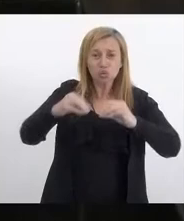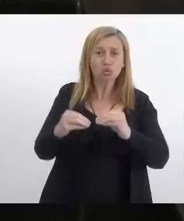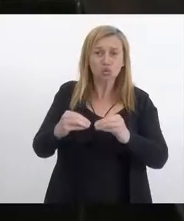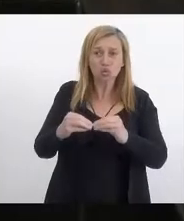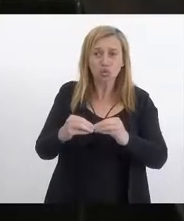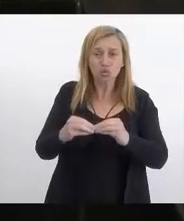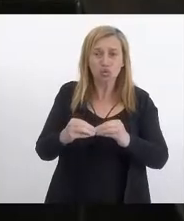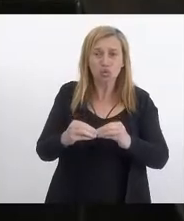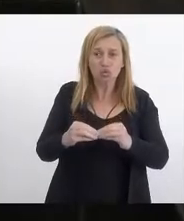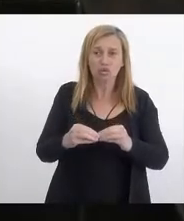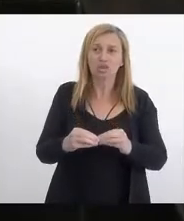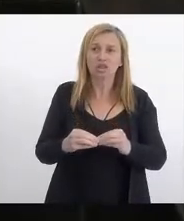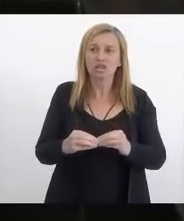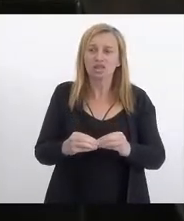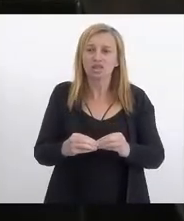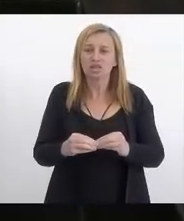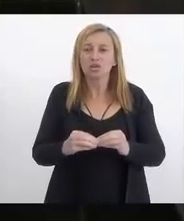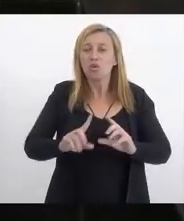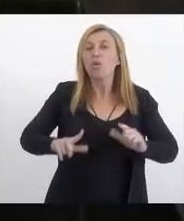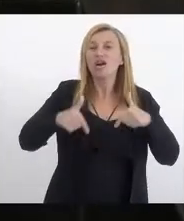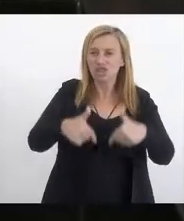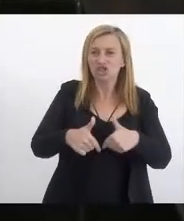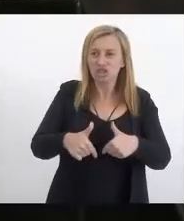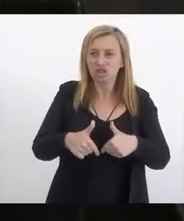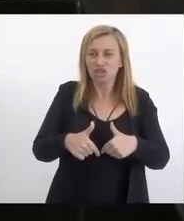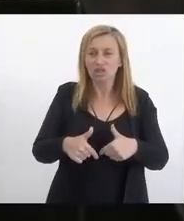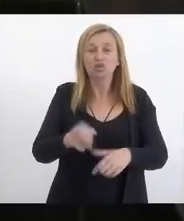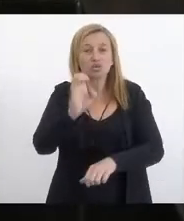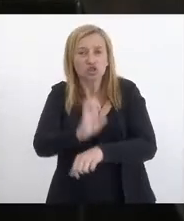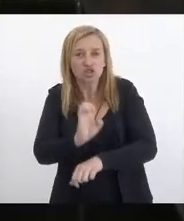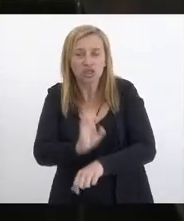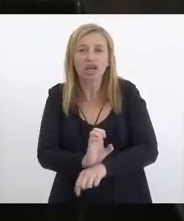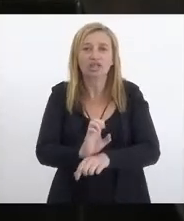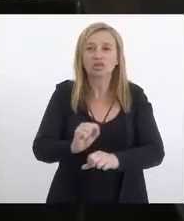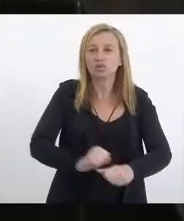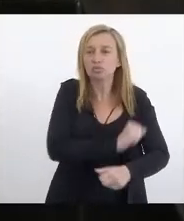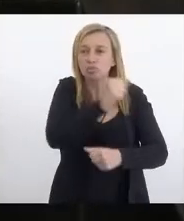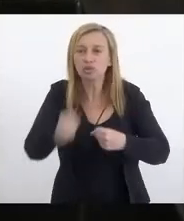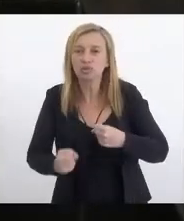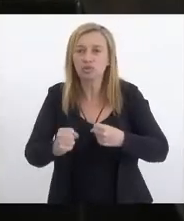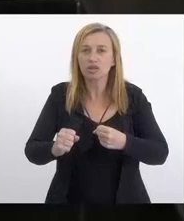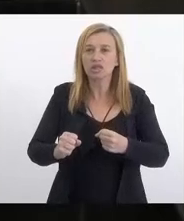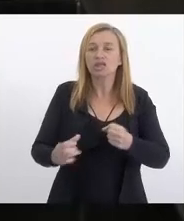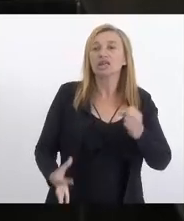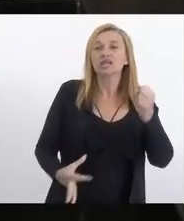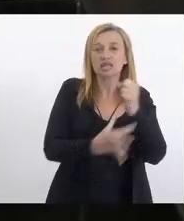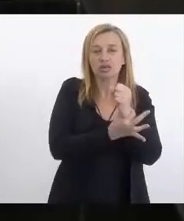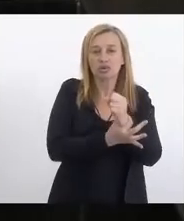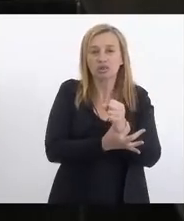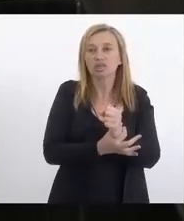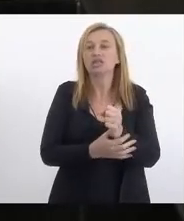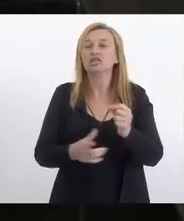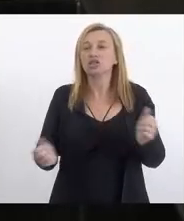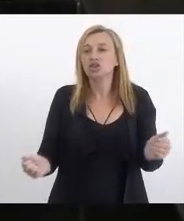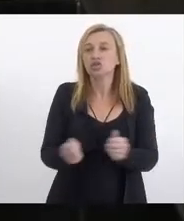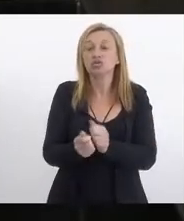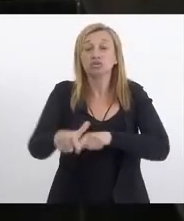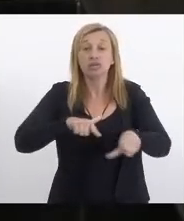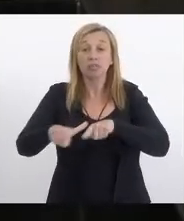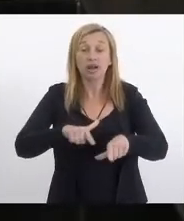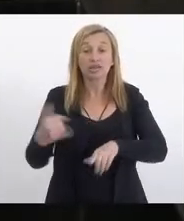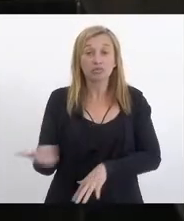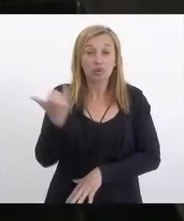que fundamenta o funcionamento do Estado, do poder público, das suas forças de segurança, que fazem um trabalho muito